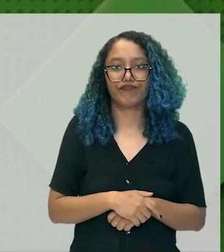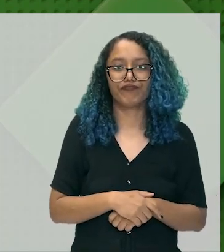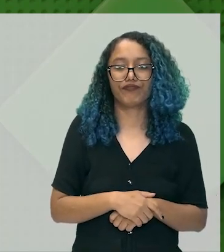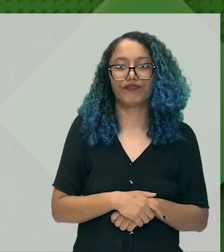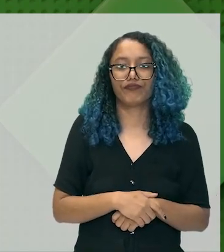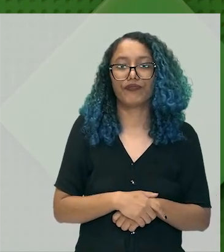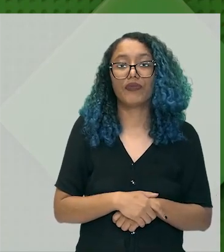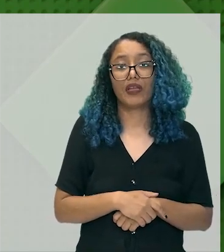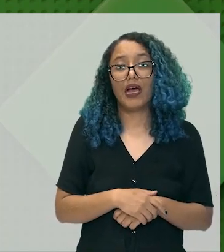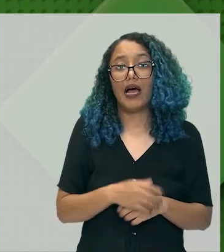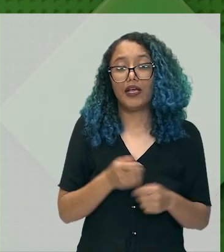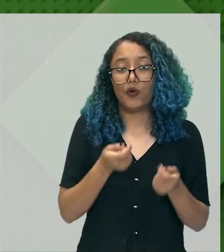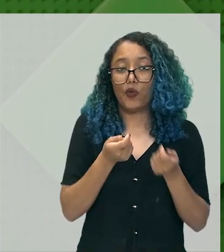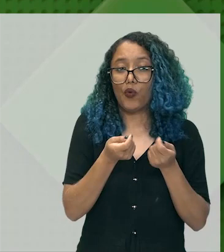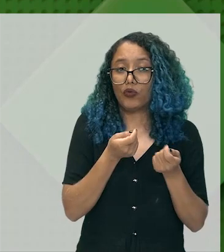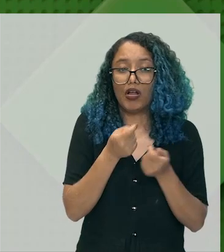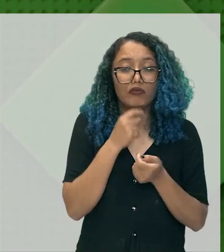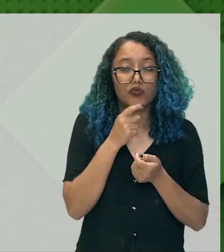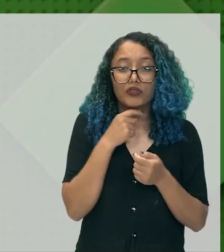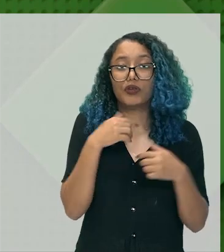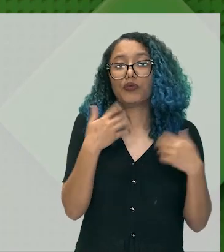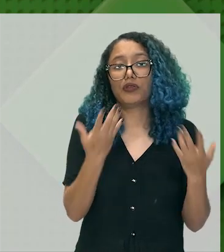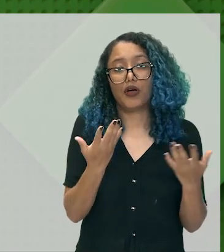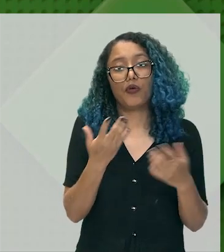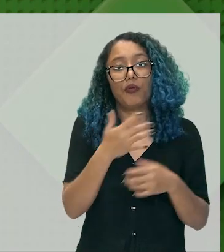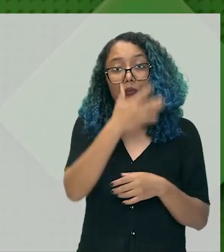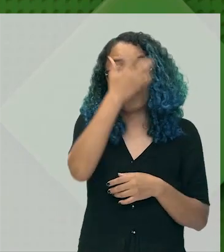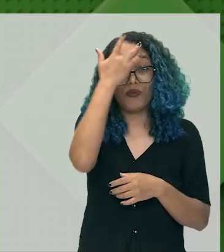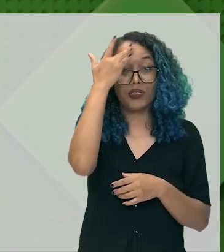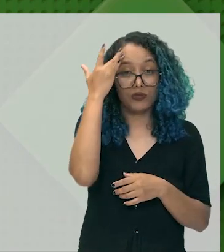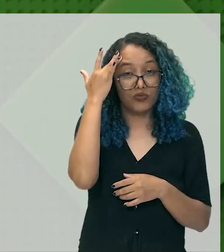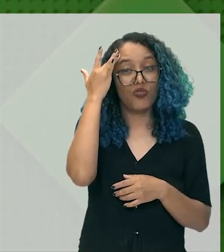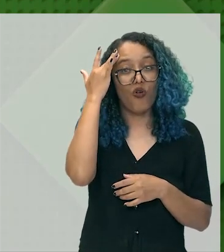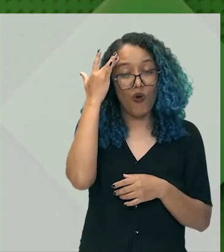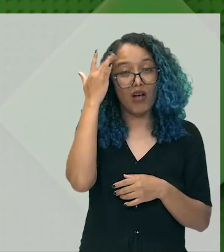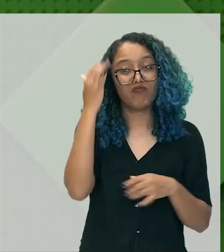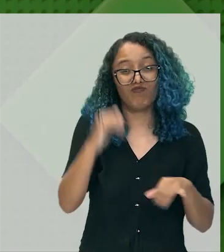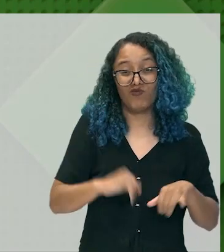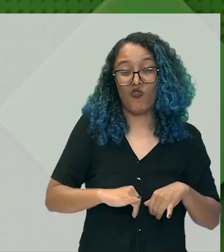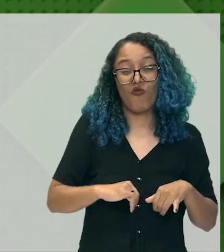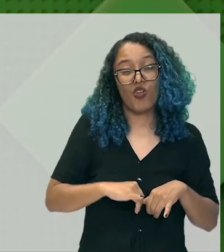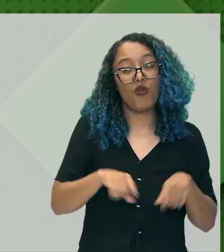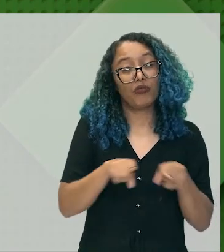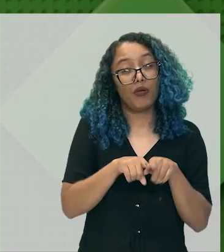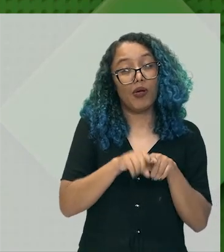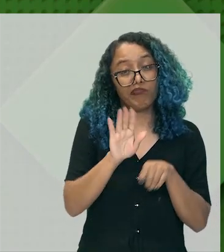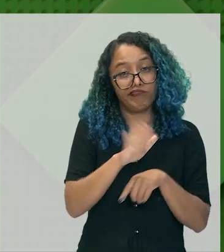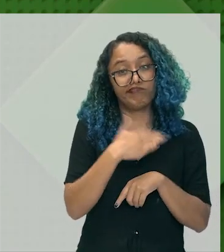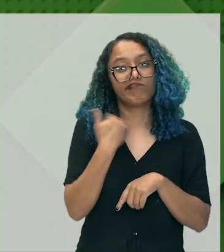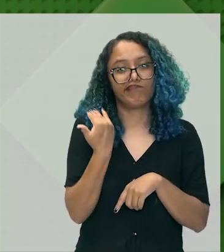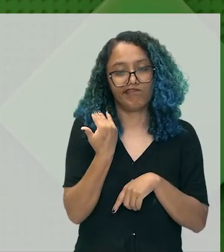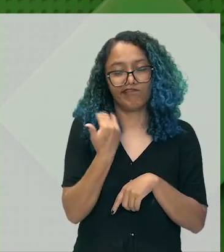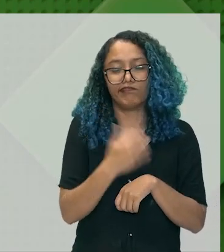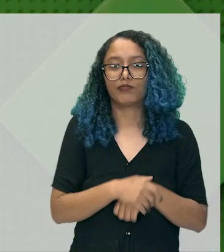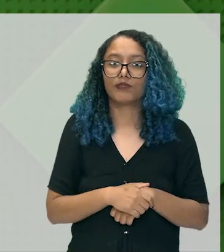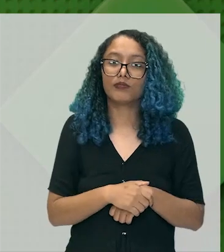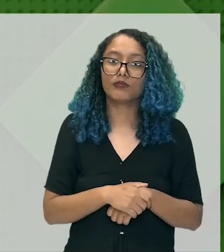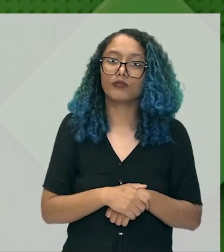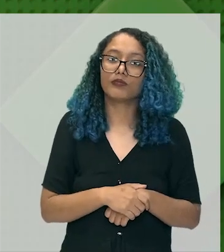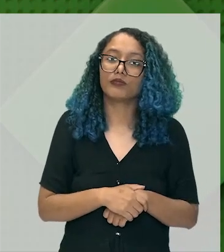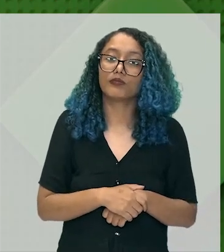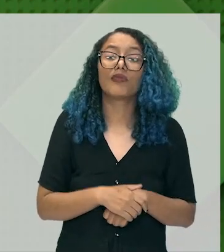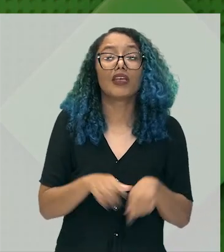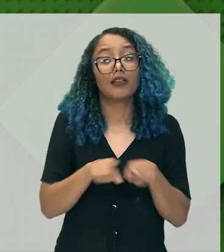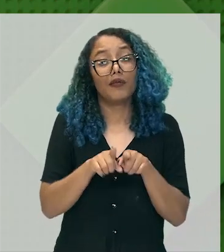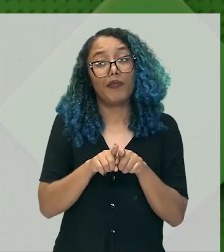perdeu-se o controle e muitas pessoas foram prejudicadas e até perderam a vida com isso, né? Sem falar